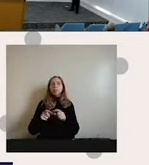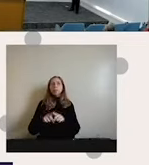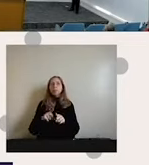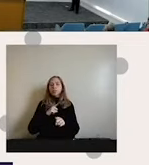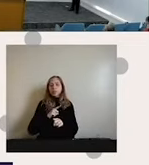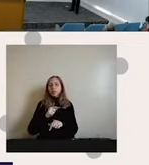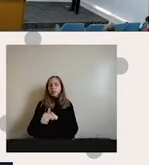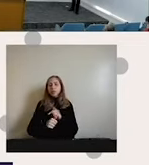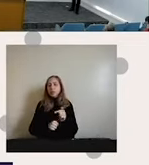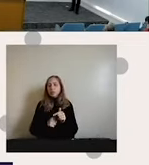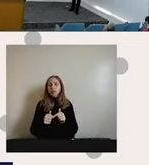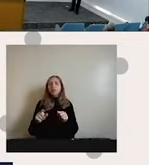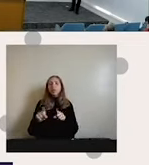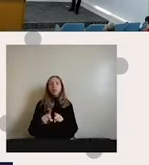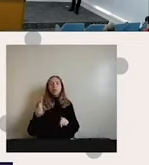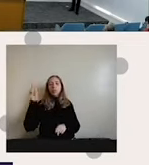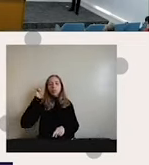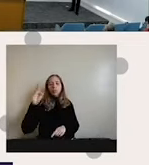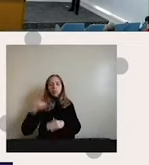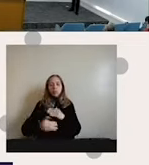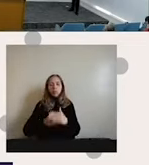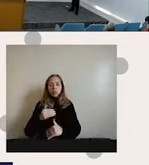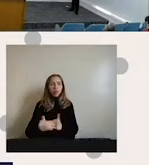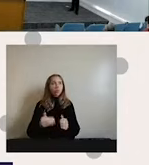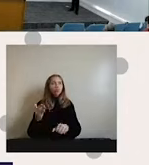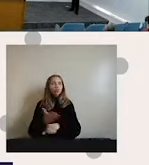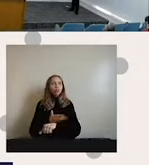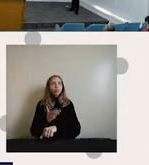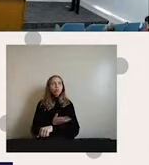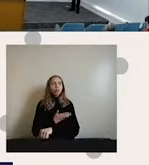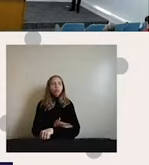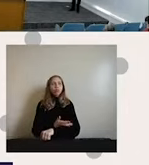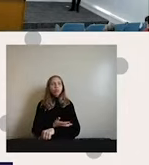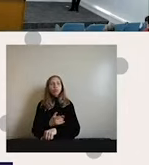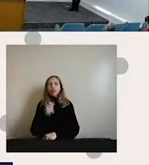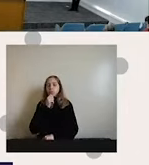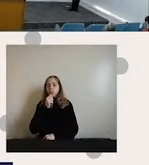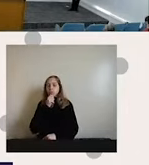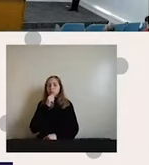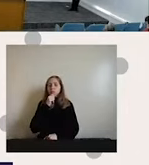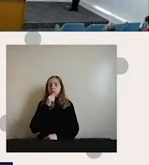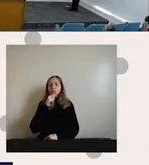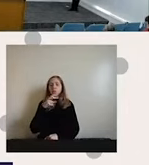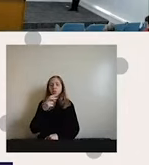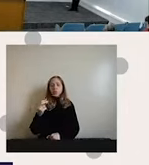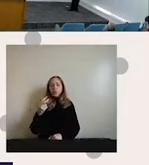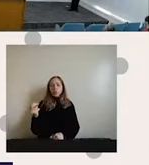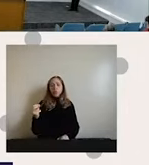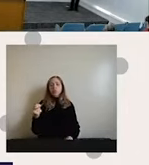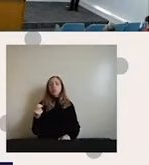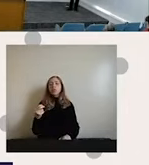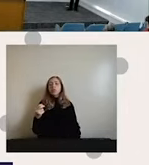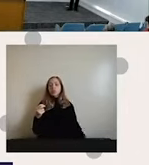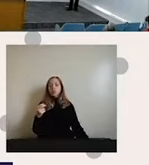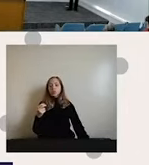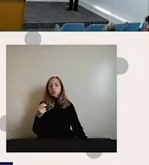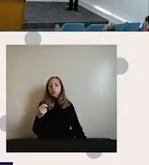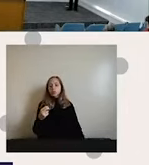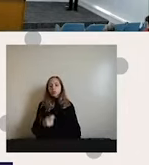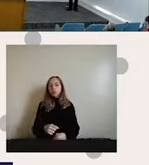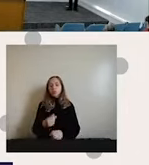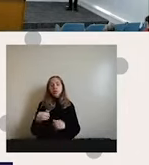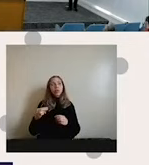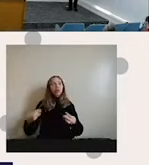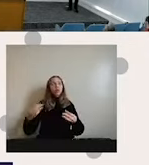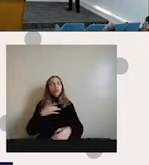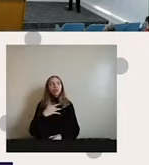de atualização da lista em 2020 foi um processo de atualização do Ministério da Saúde, que tem todo um enfoque de vigilância em saúde.